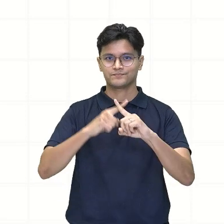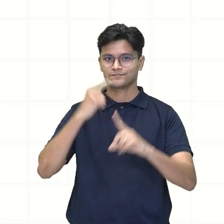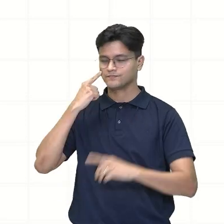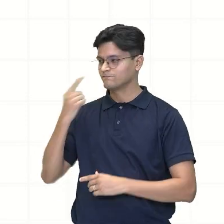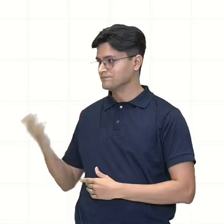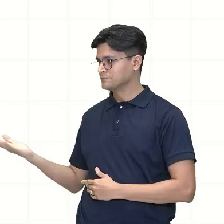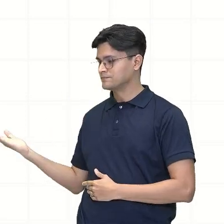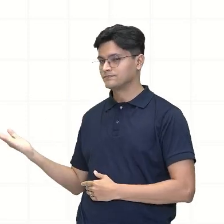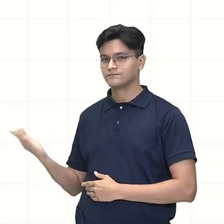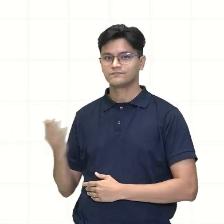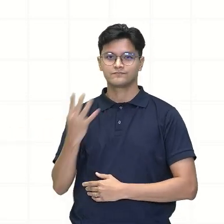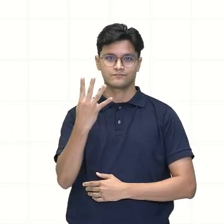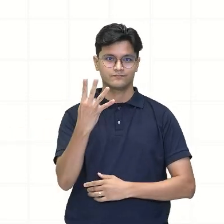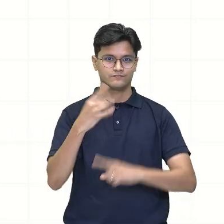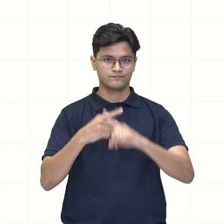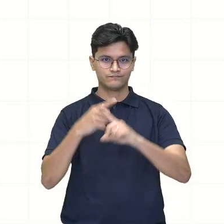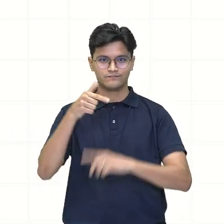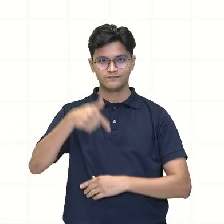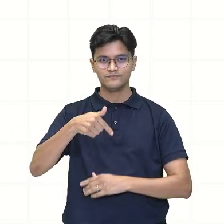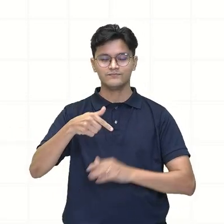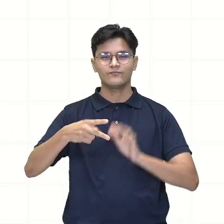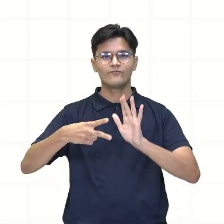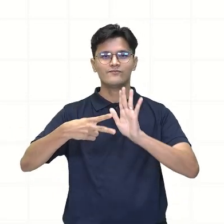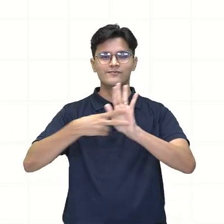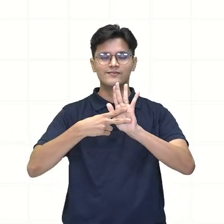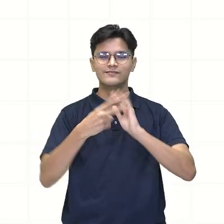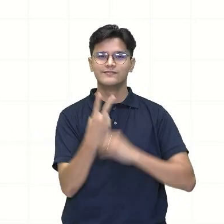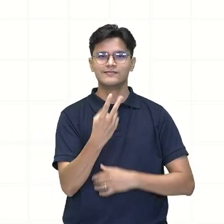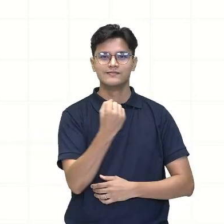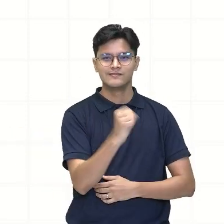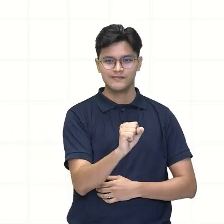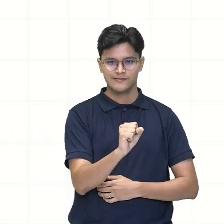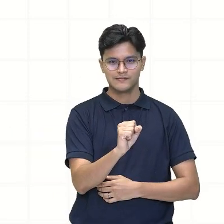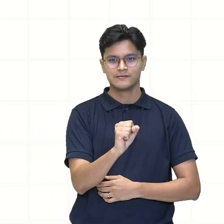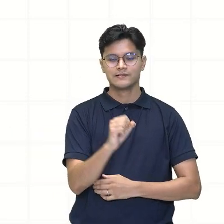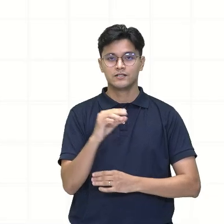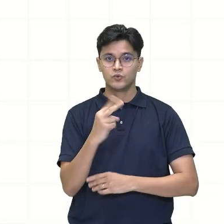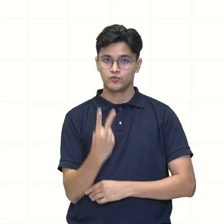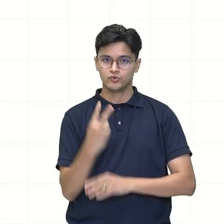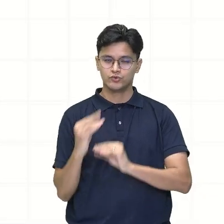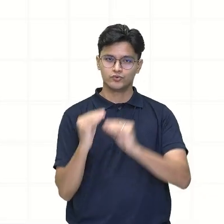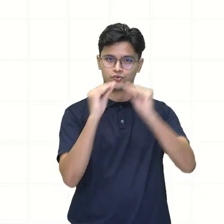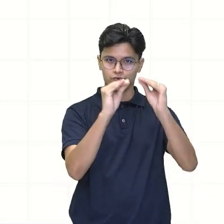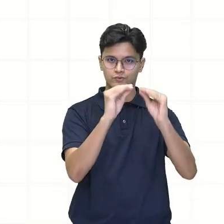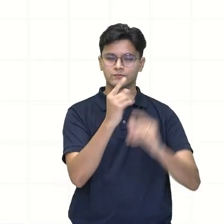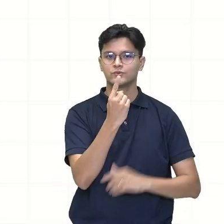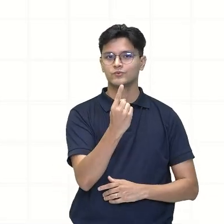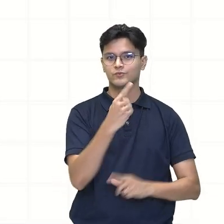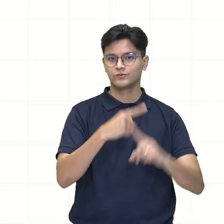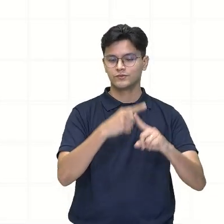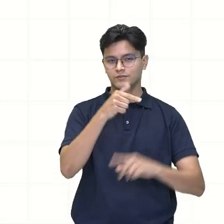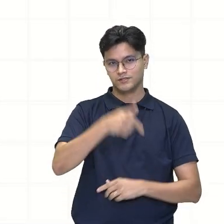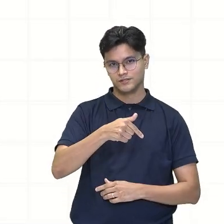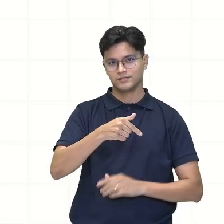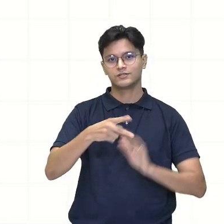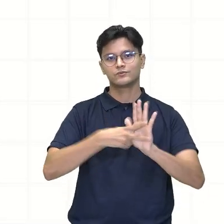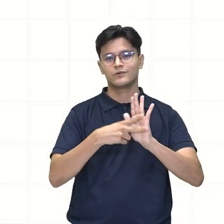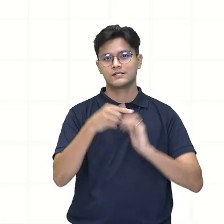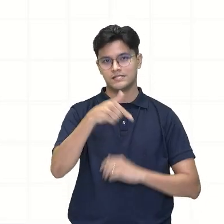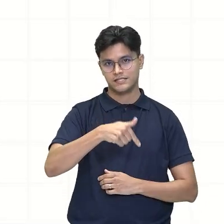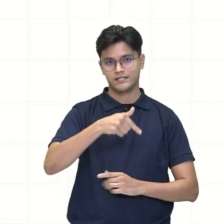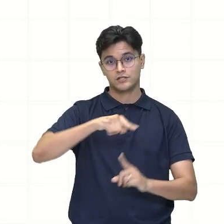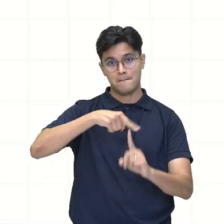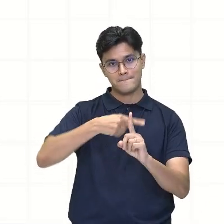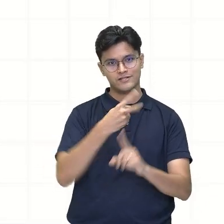4 vezes 7, 28, vão 2. 1 vezes 7, 7, com mais